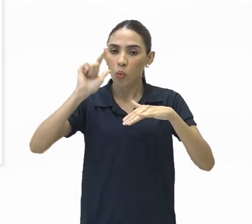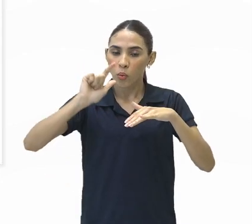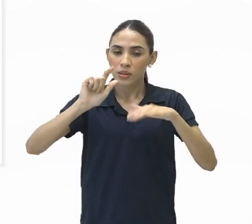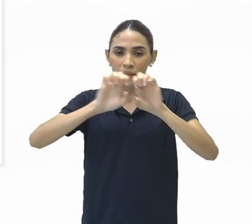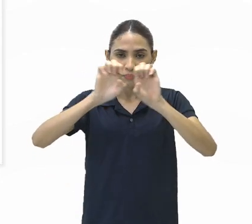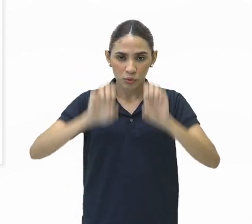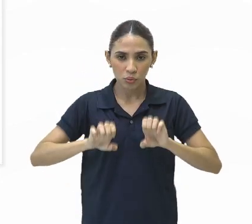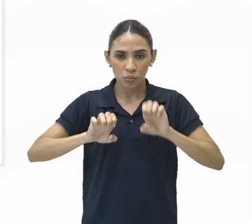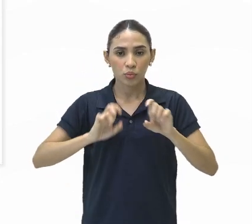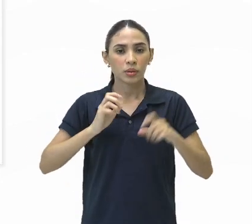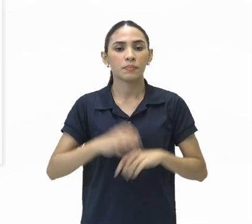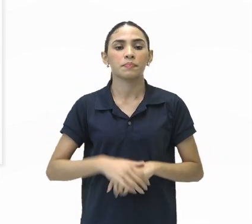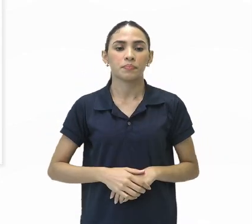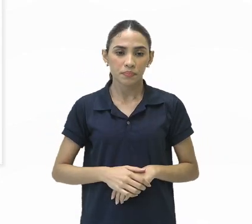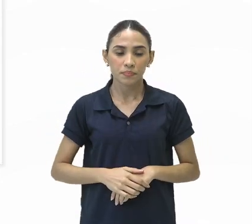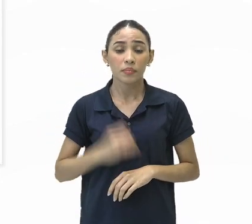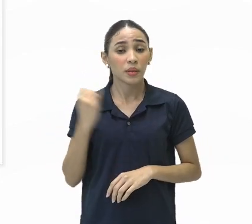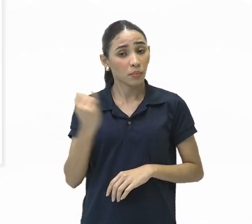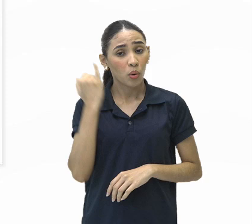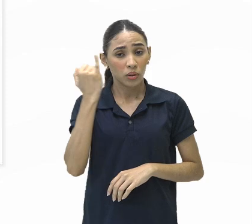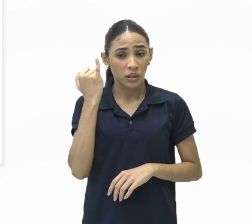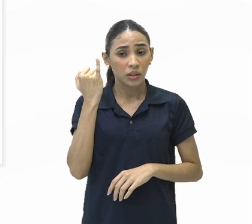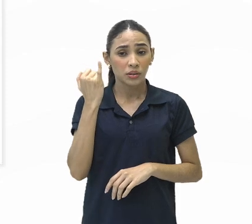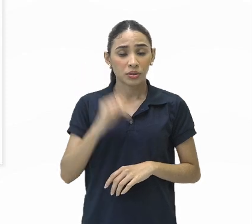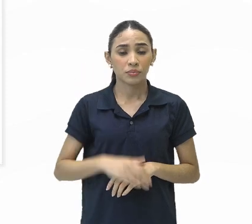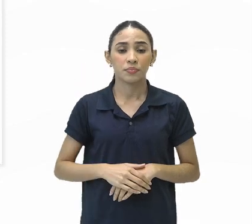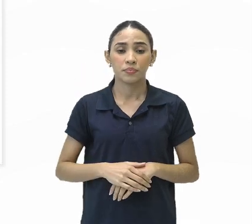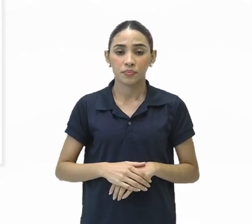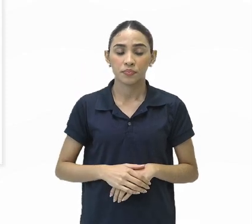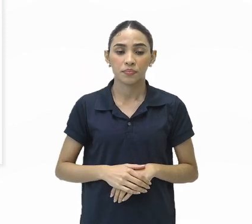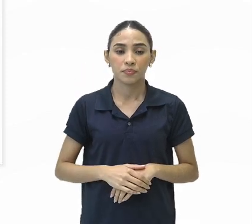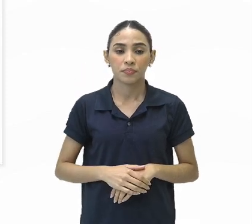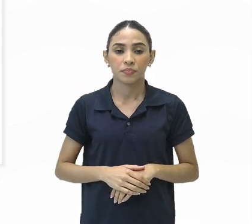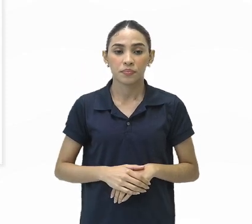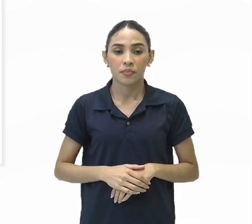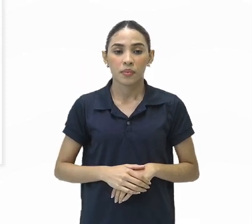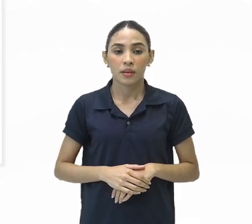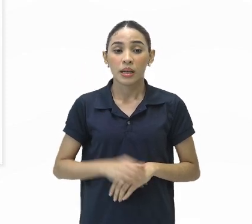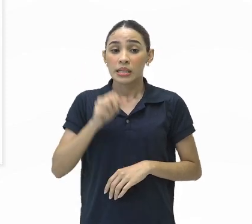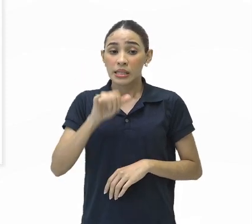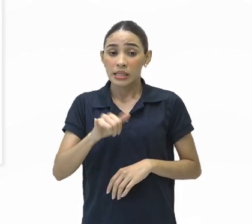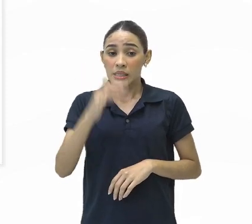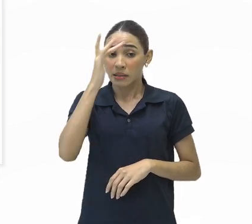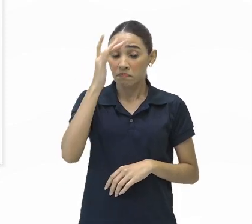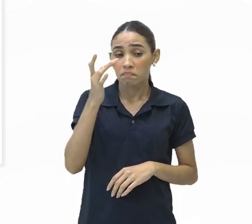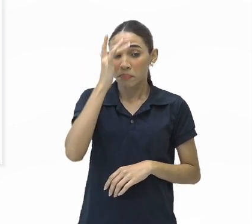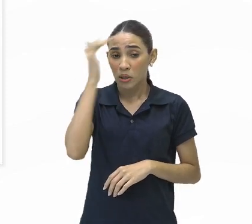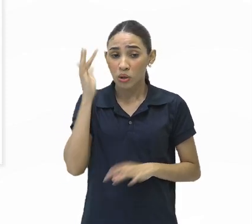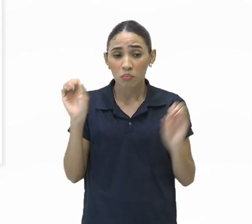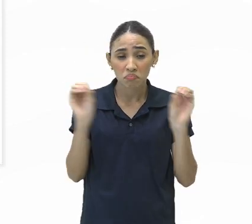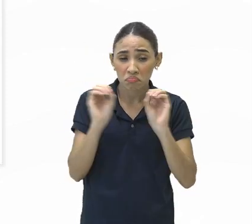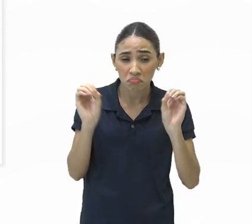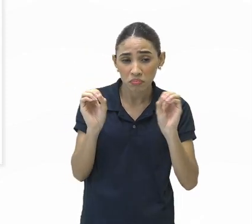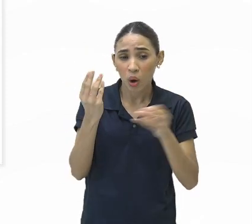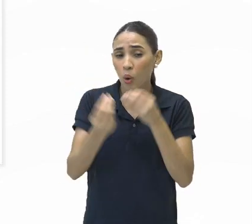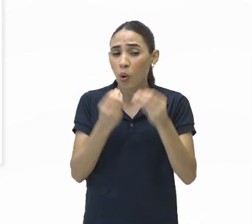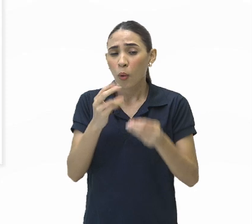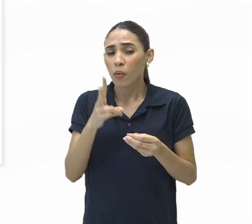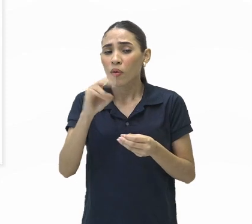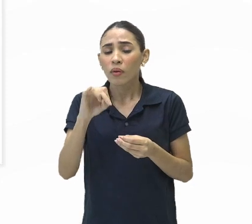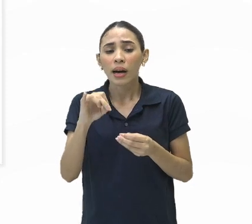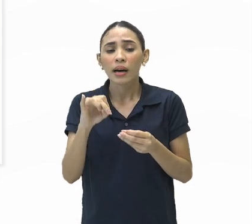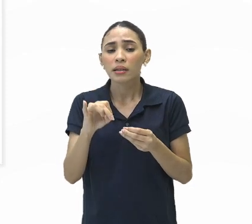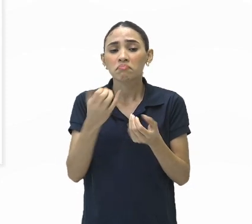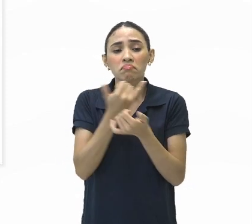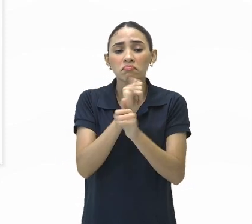pé. Preocupação com dinheiro é importante, não adianta dar um passo, né, muito largo. Se ninguém souber que sua ideia existe, como vão comprá-la? A